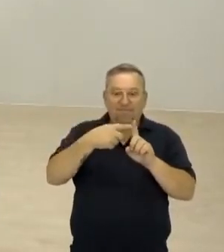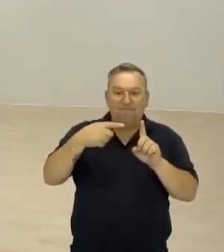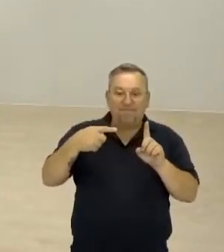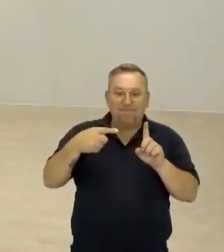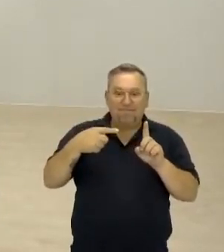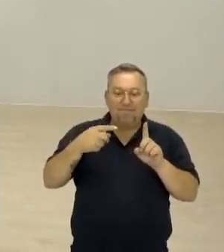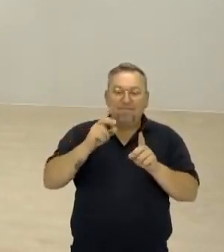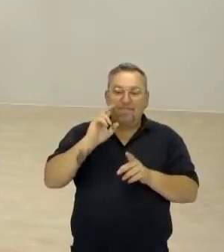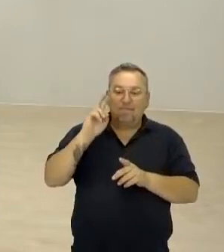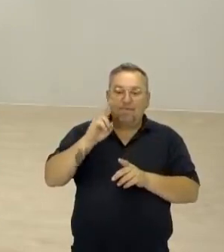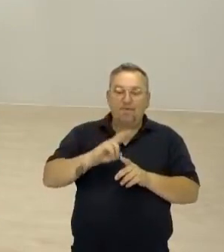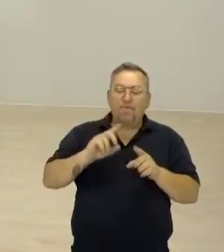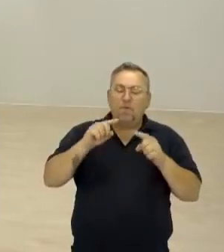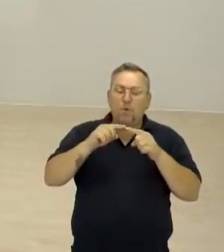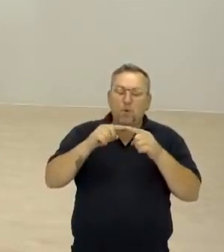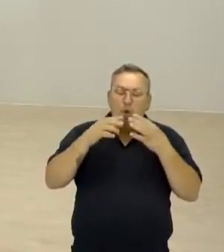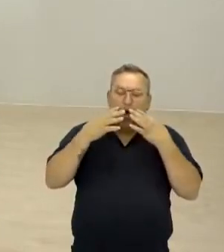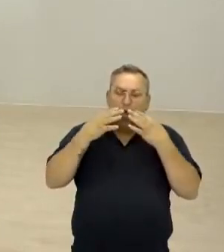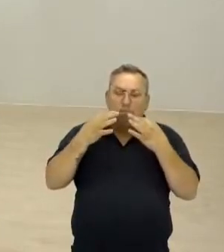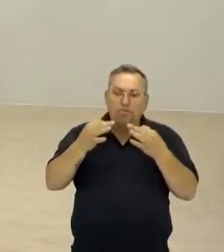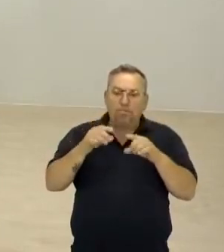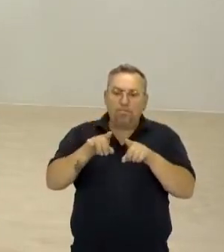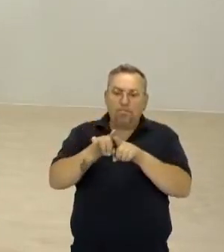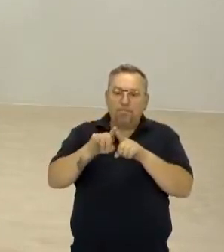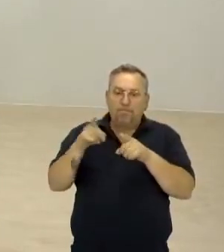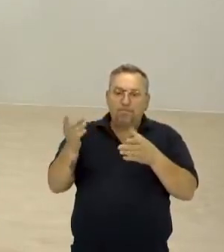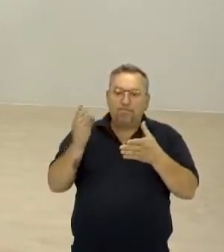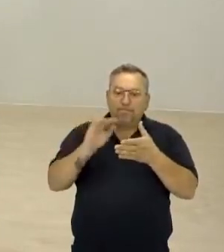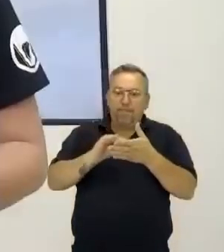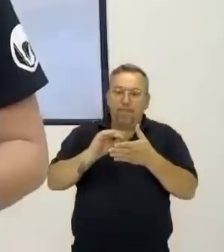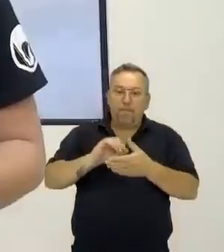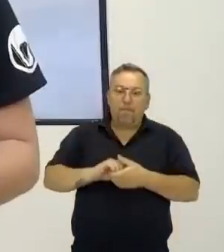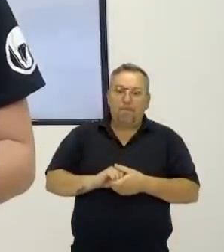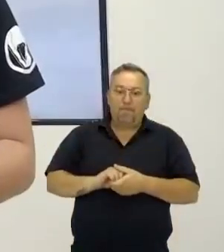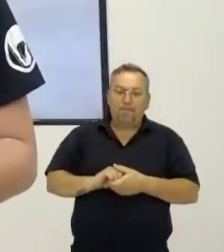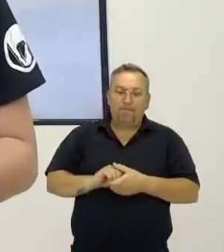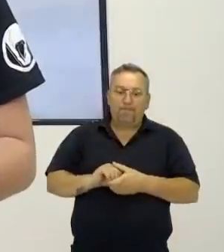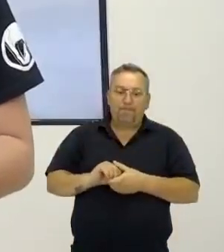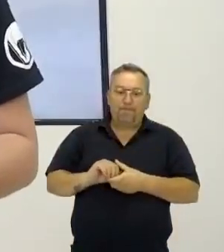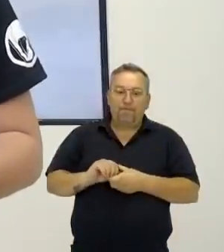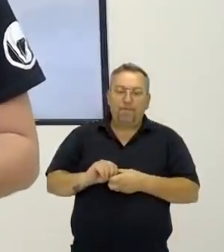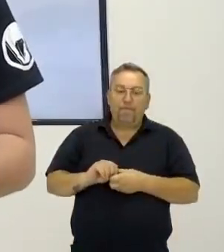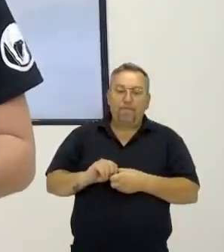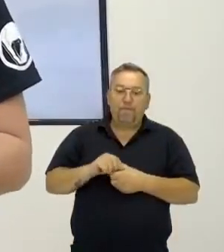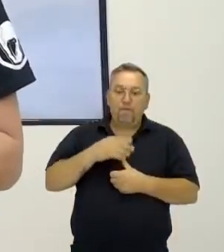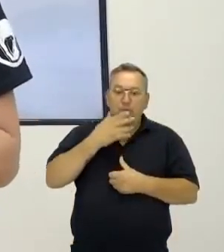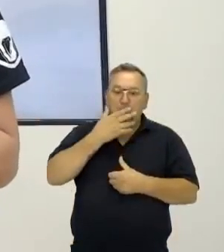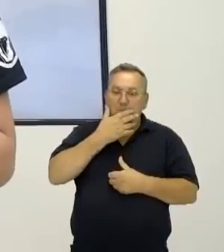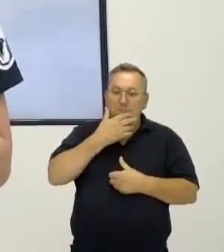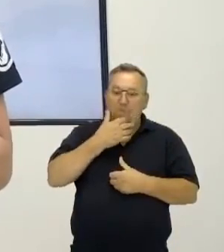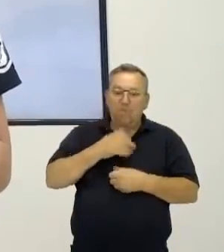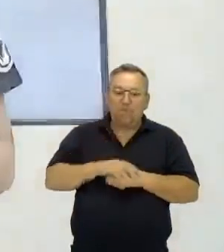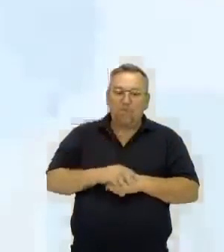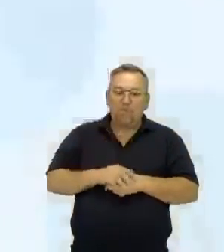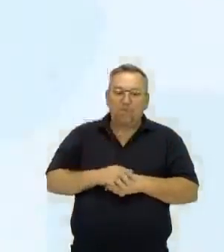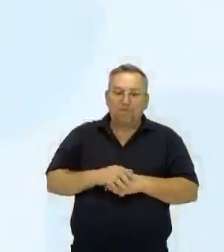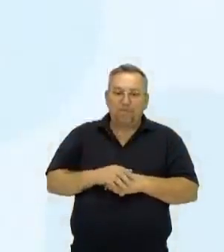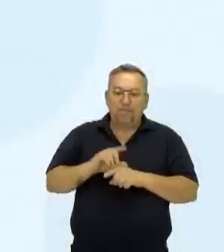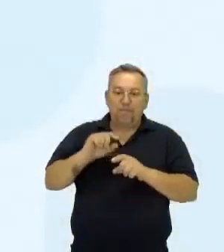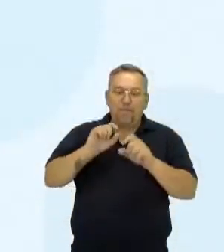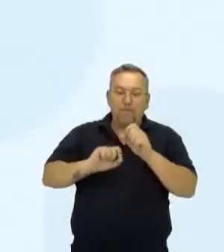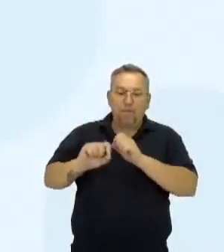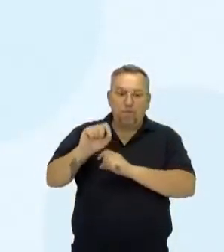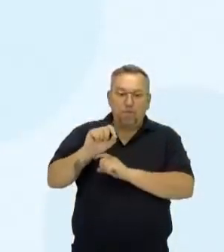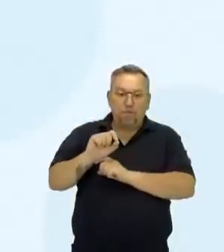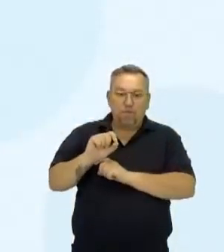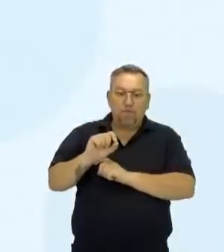sinal. Se vocês observarem aí, eu vou até já colocar para vocês na telinha, pode colocar na telinha para eles, pode deixar essa tela mesmo. É o seguinte,